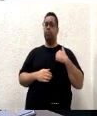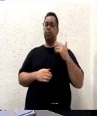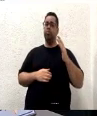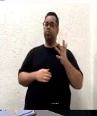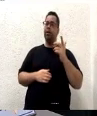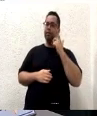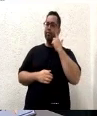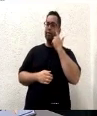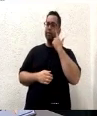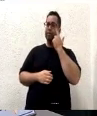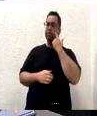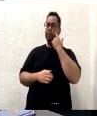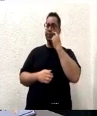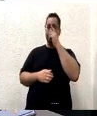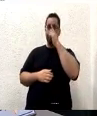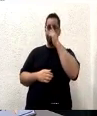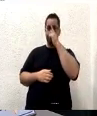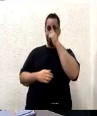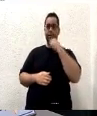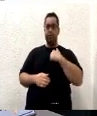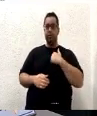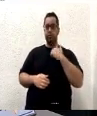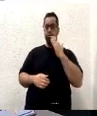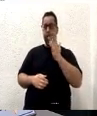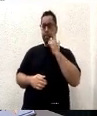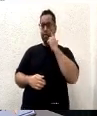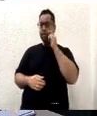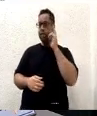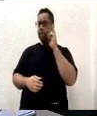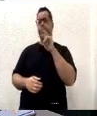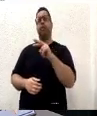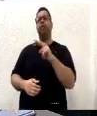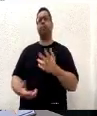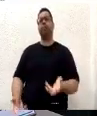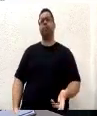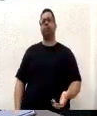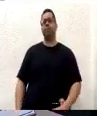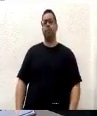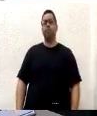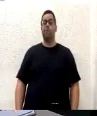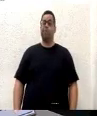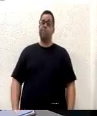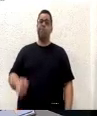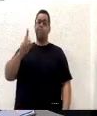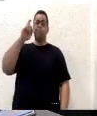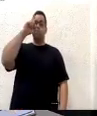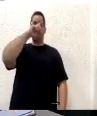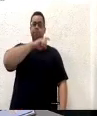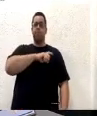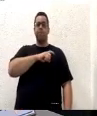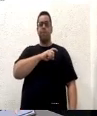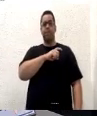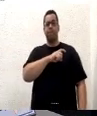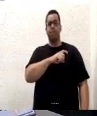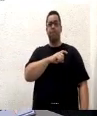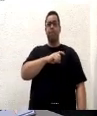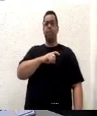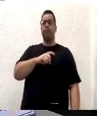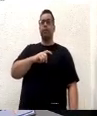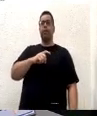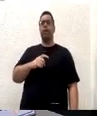coisas com os meus próprios olhos. Então, assim, é complicado. Eu acho que a gente tem, sai mais